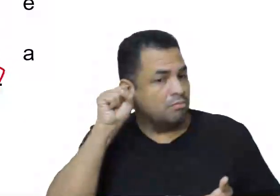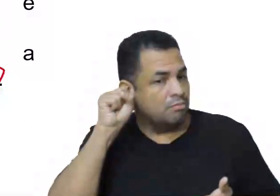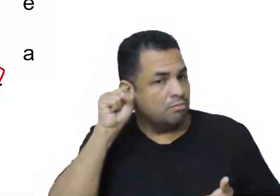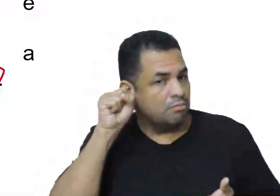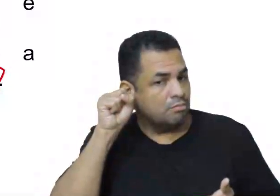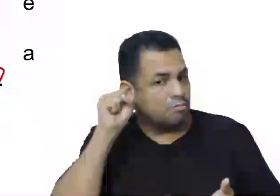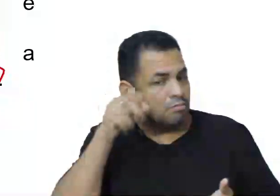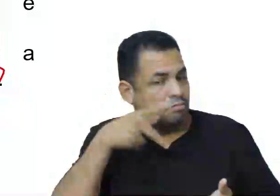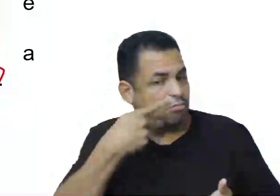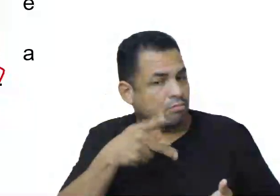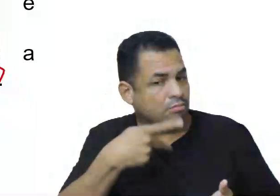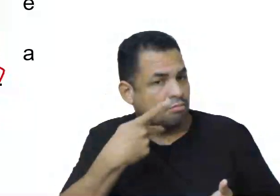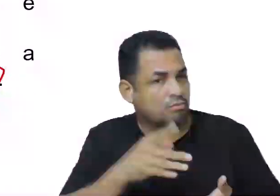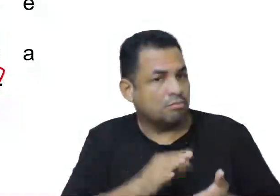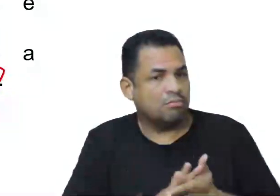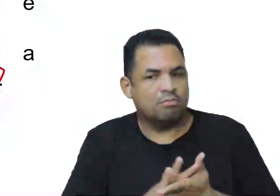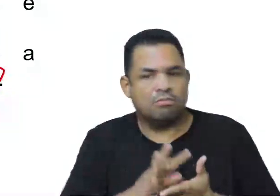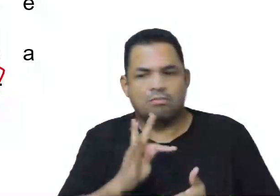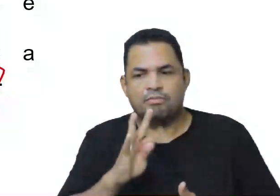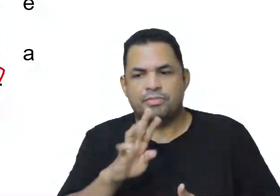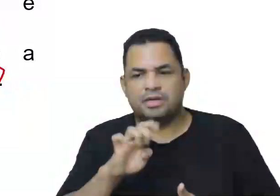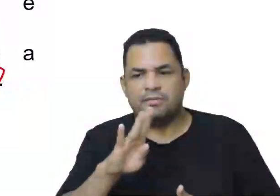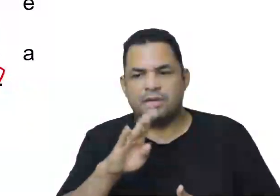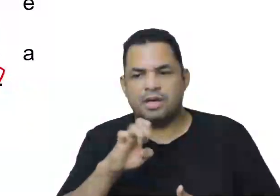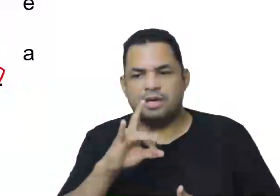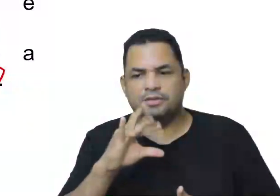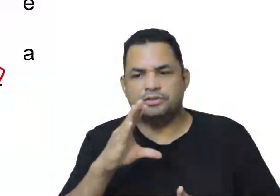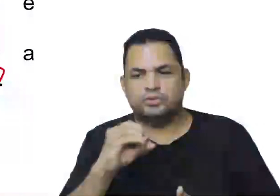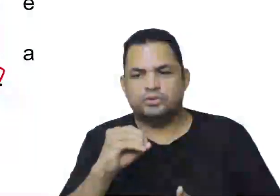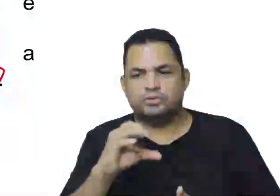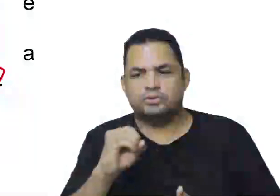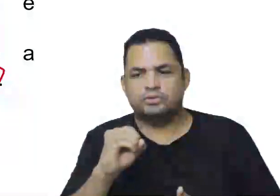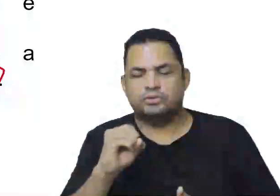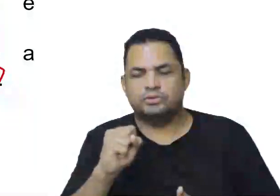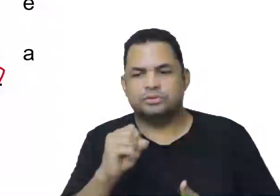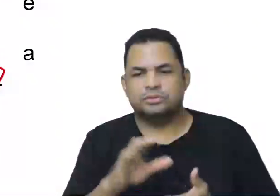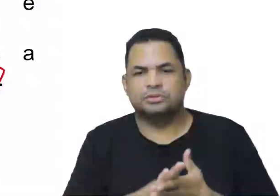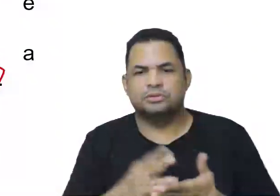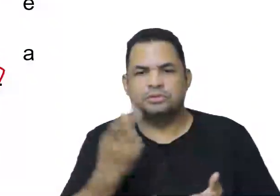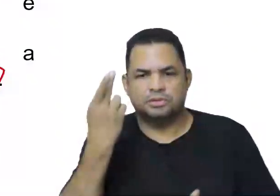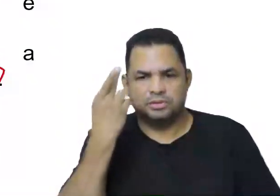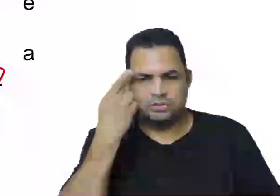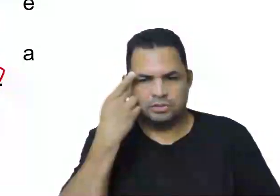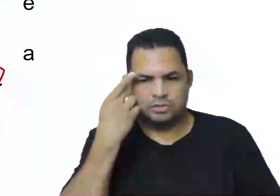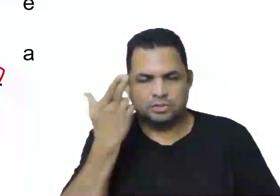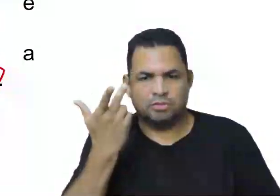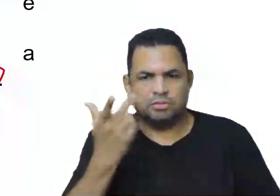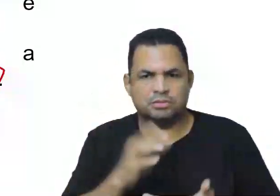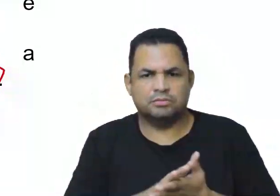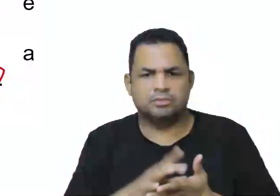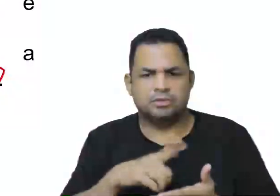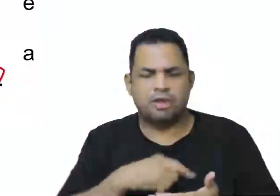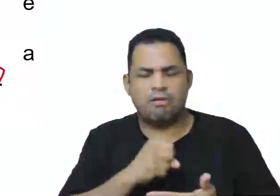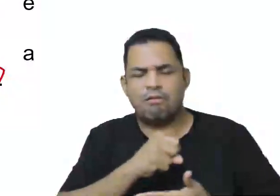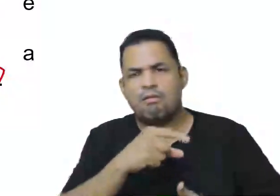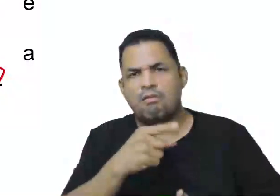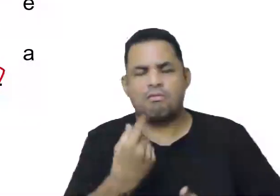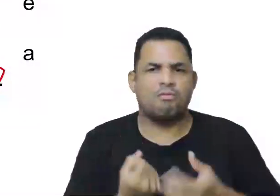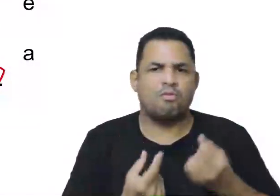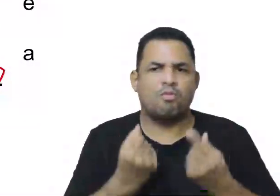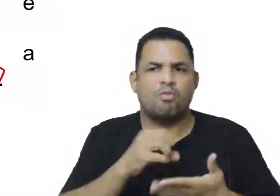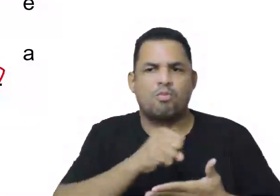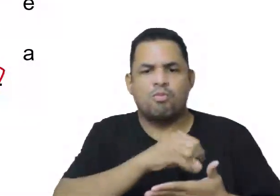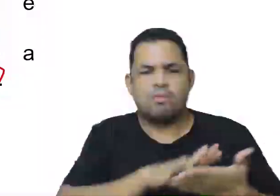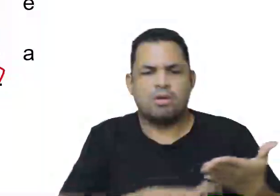em triblásticos, isso aqui é interessante, hein, pessoal? Isso aqui geralmente pode vir alguma questão